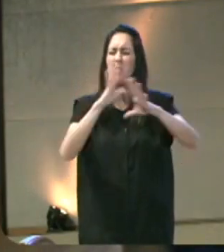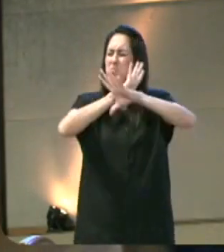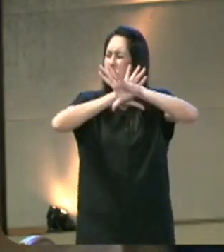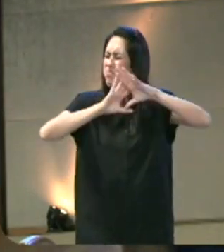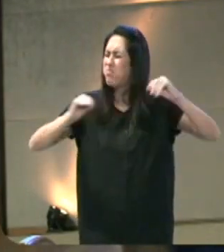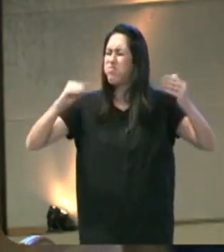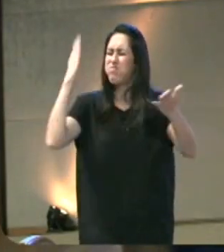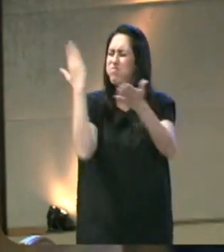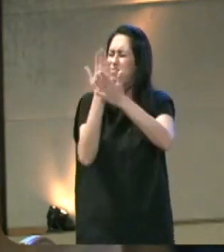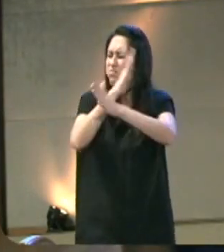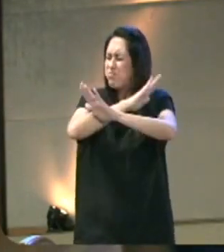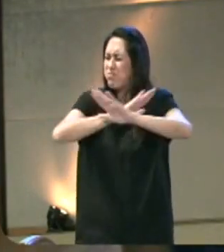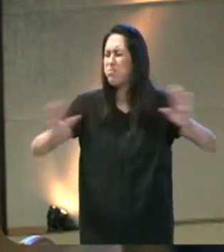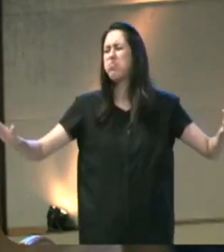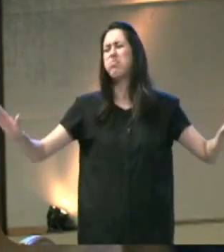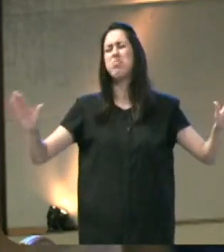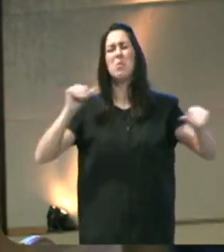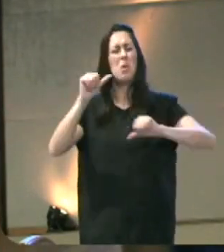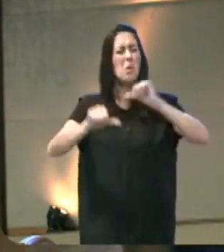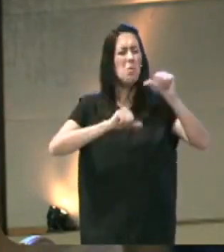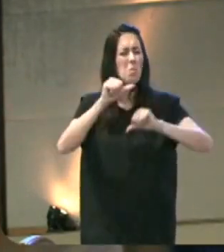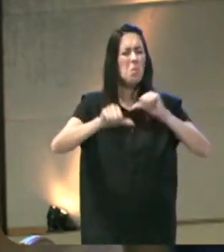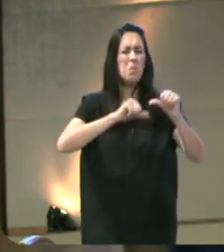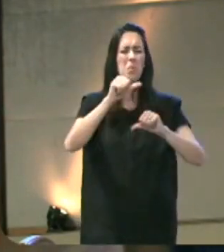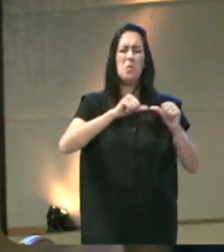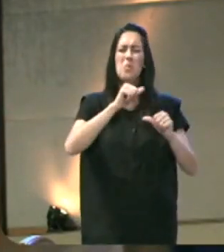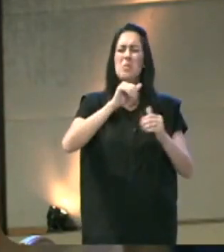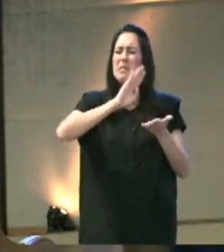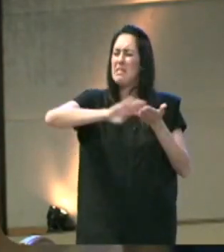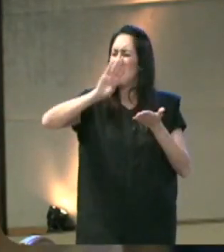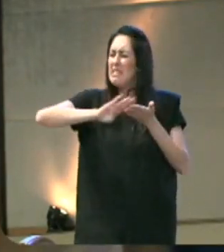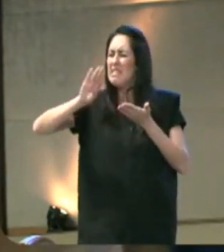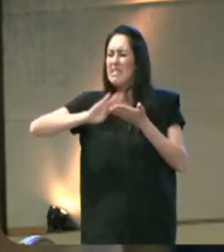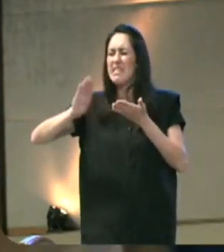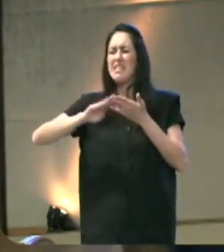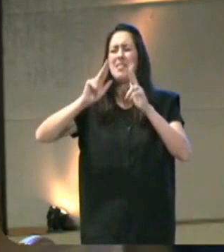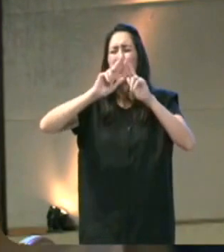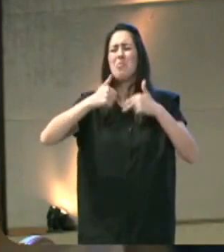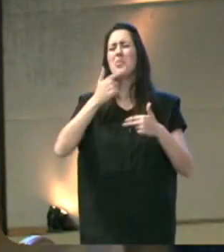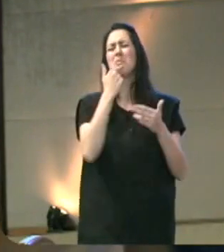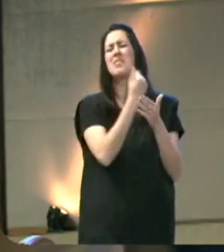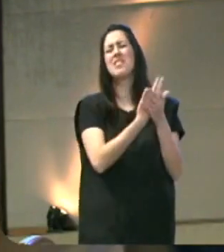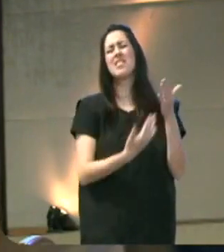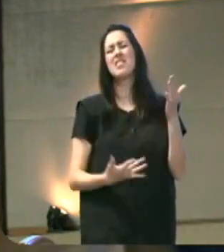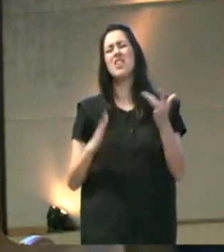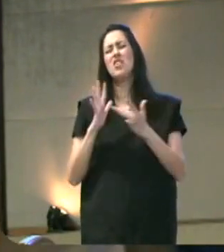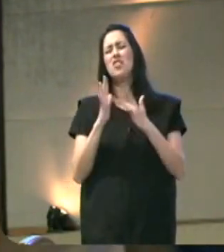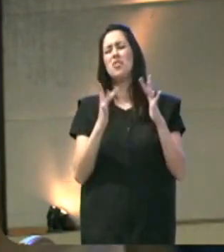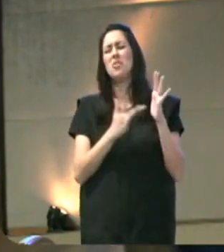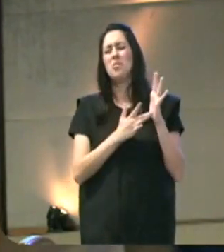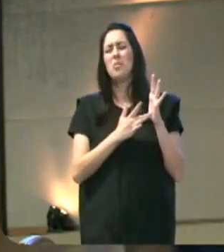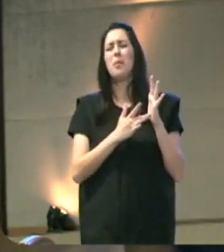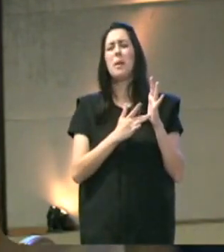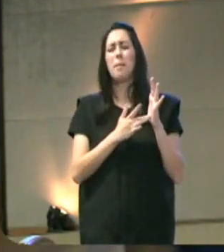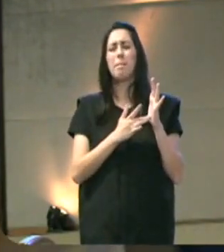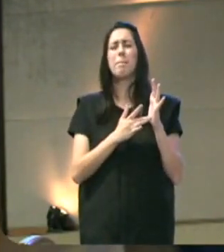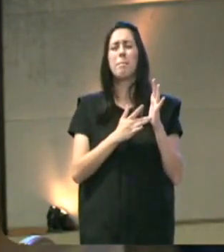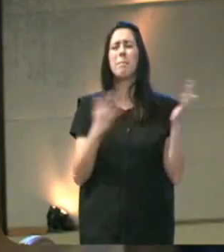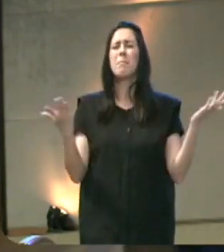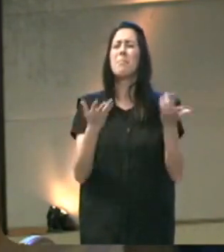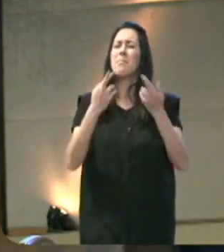aplainadas, apagadas, tiradas pelo poder do sangue de Jesus que nos perdoa, e que